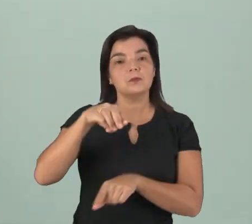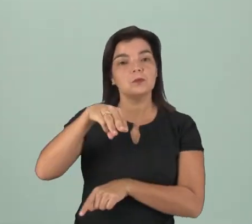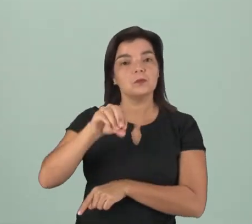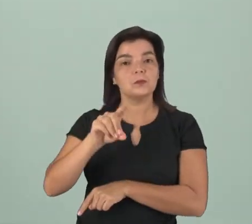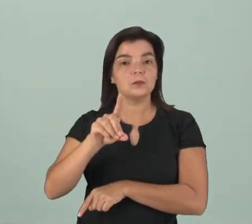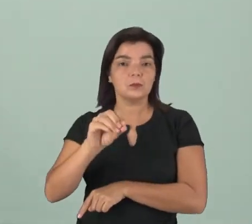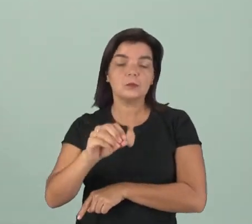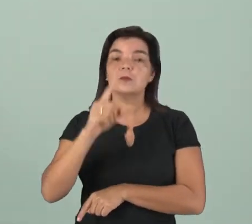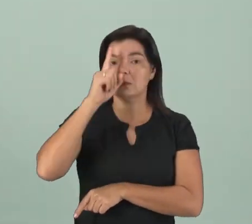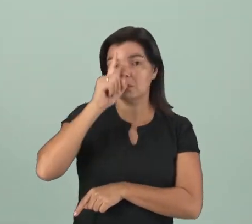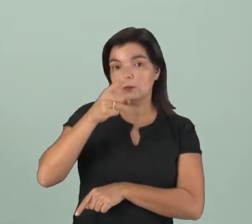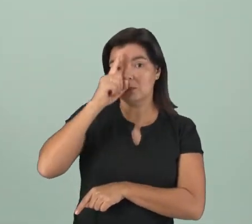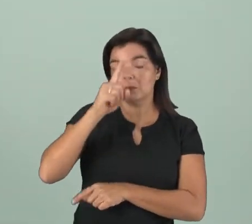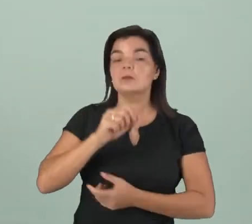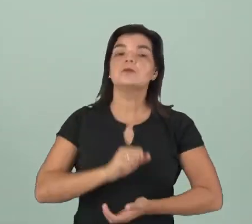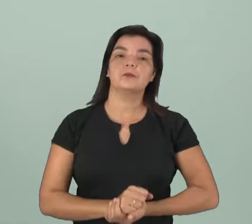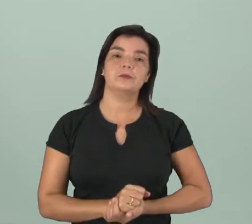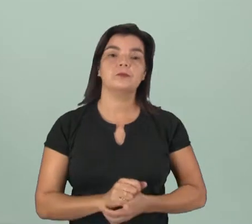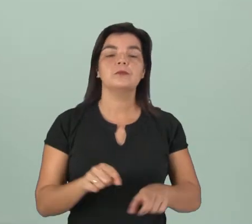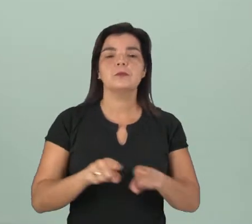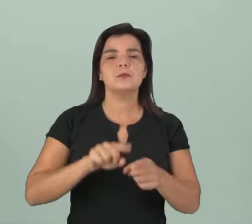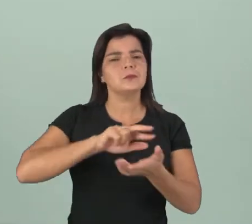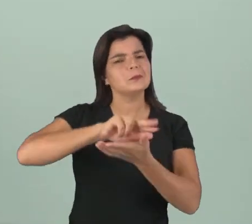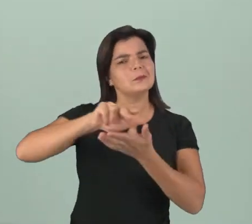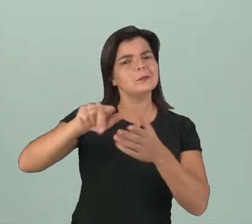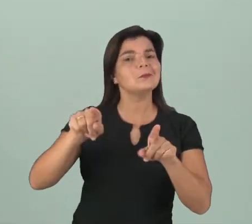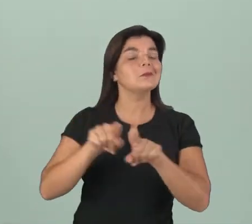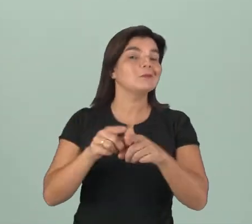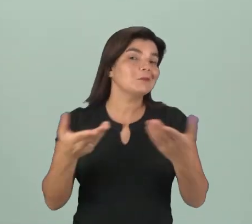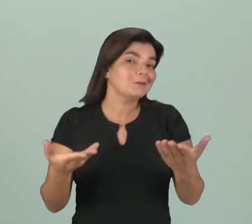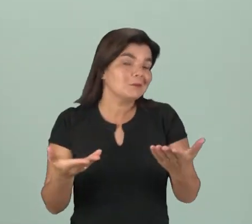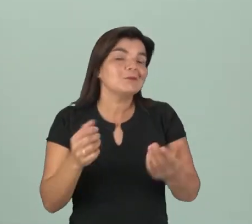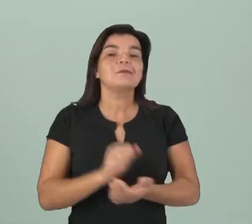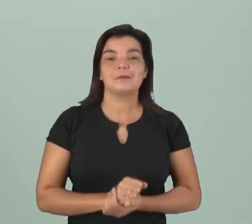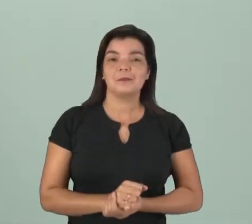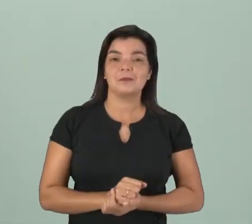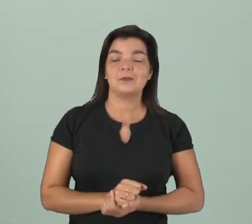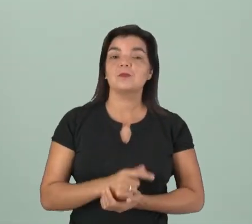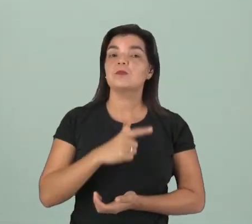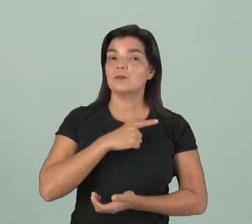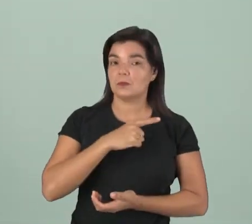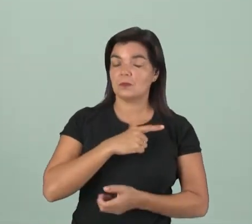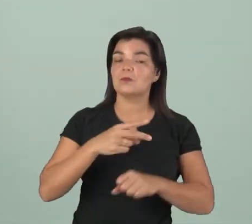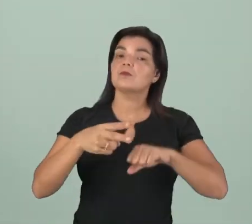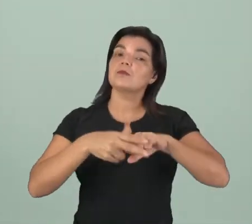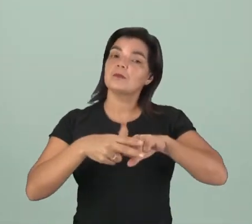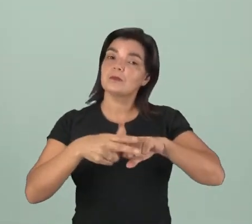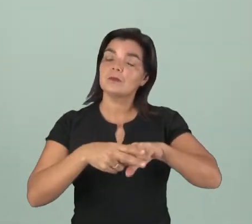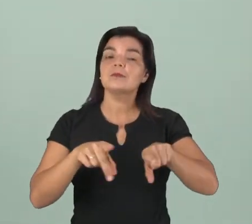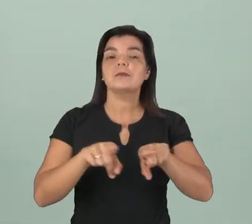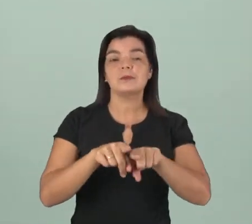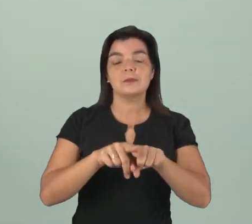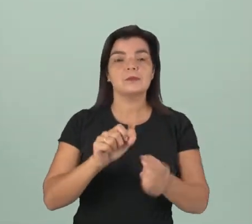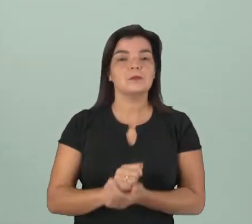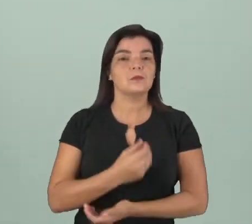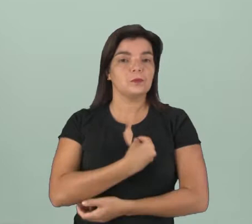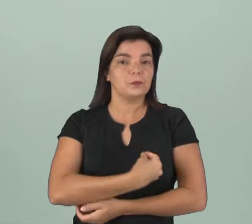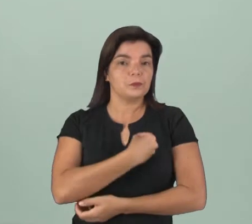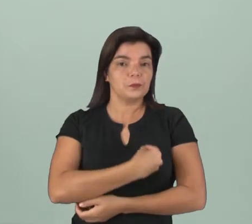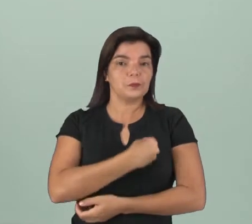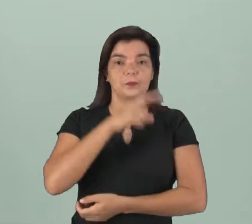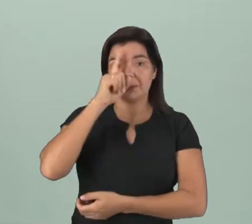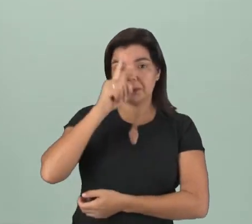o indicativo, enfim. E aí também temos os tempos e modos. Então, presente